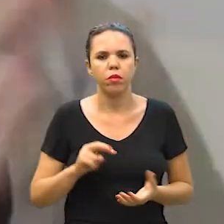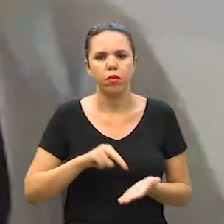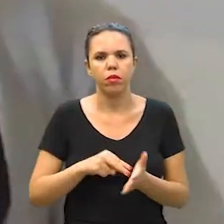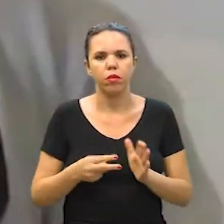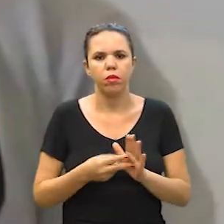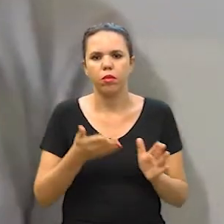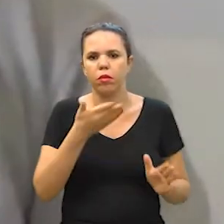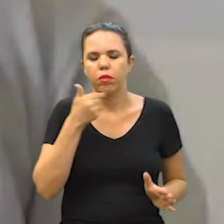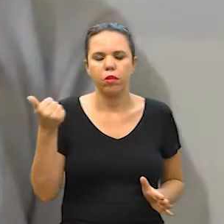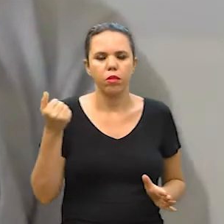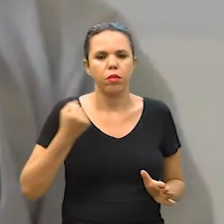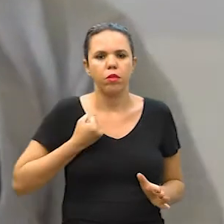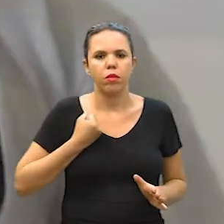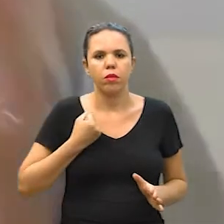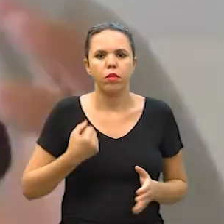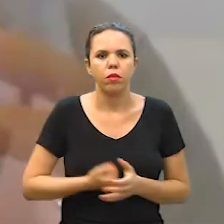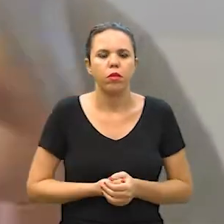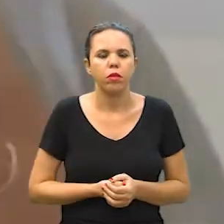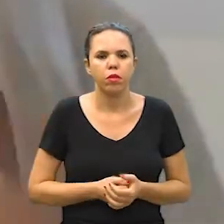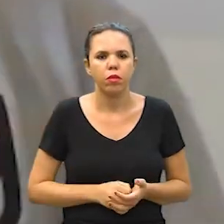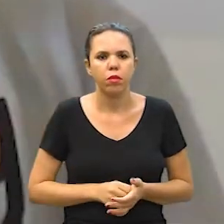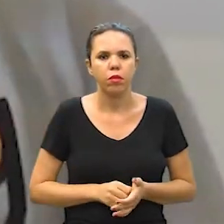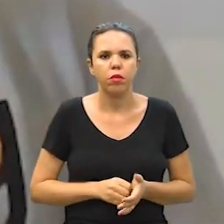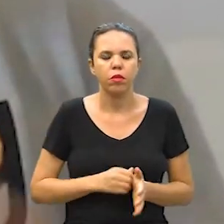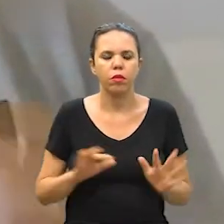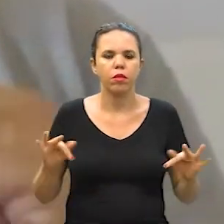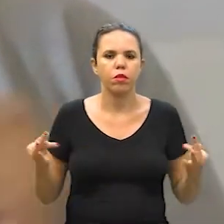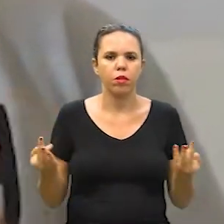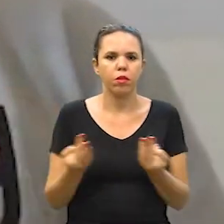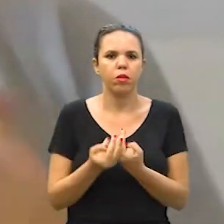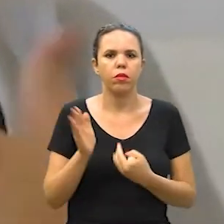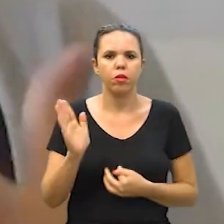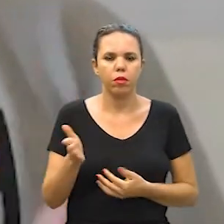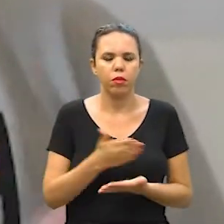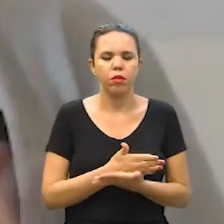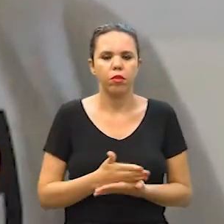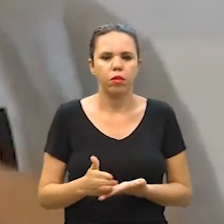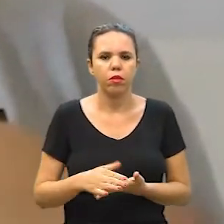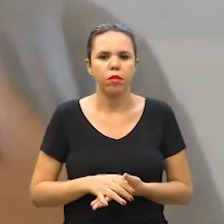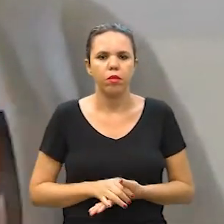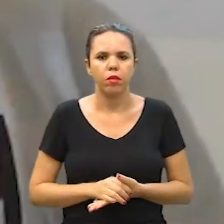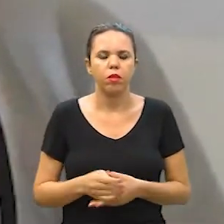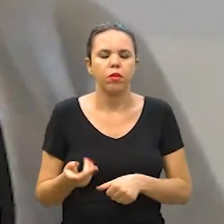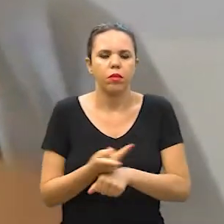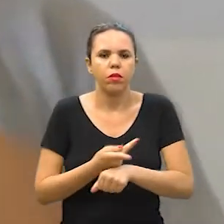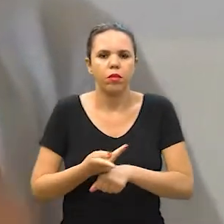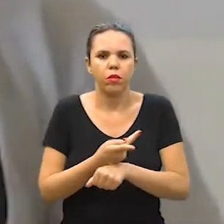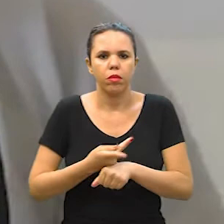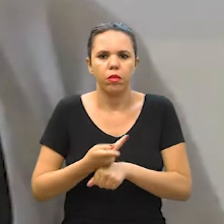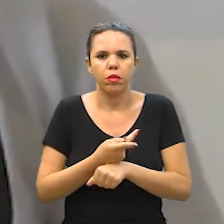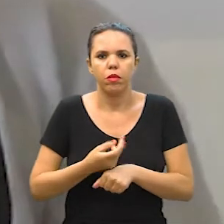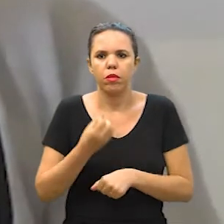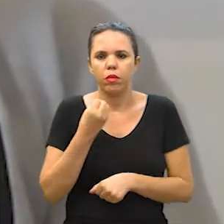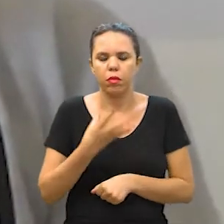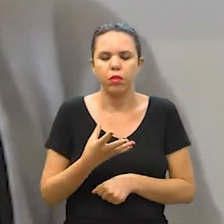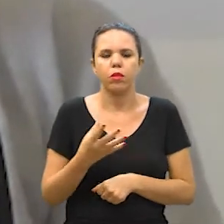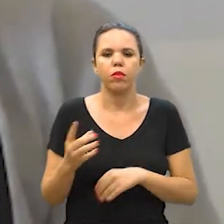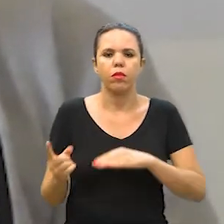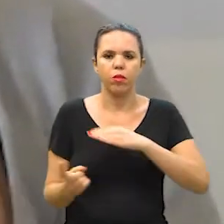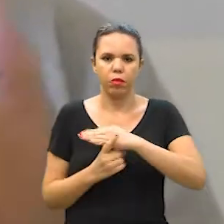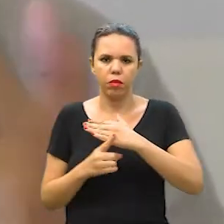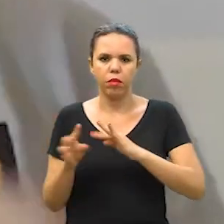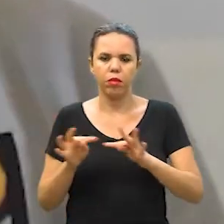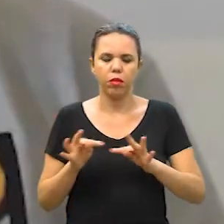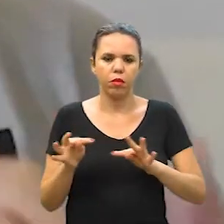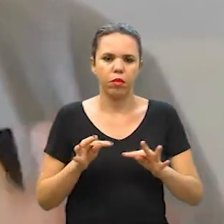o melhor dos mundos, seriam os pais já começarem a procurar uma boa